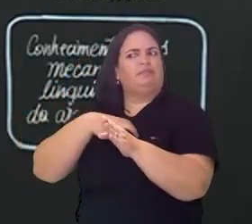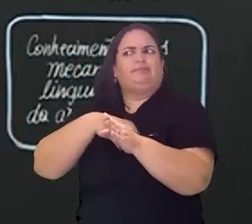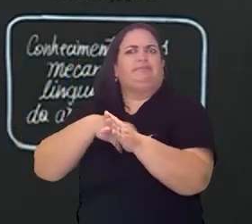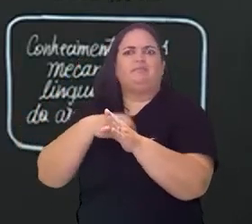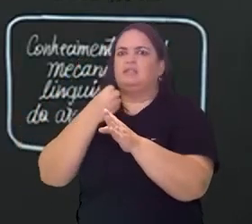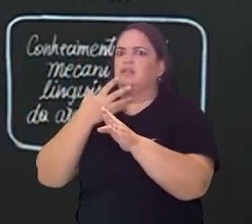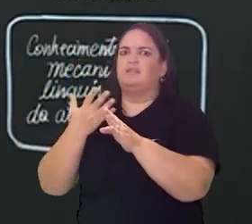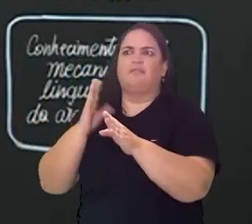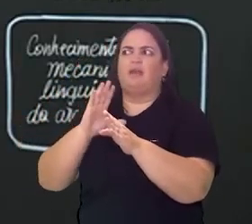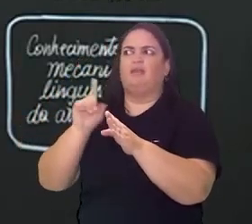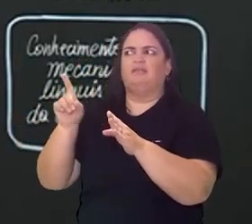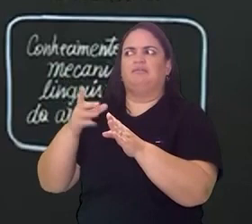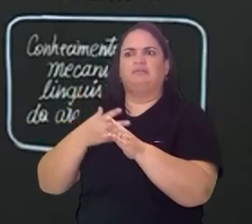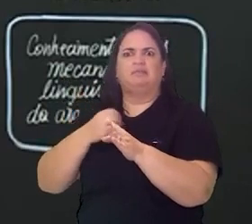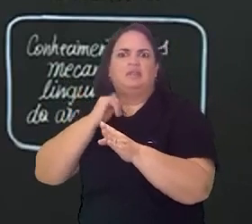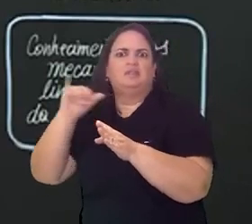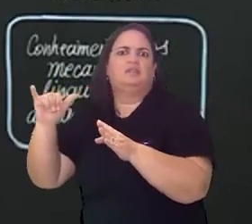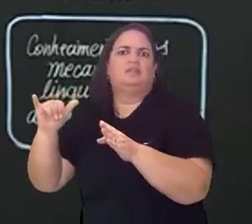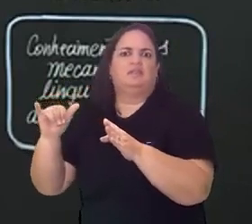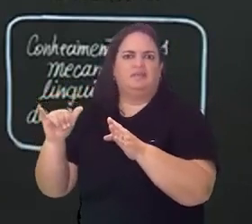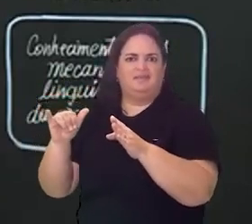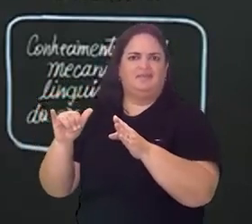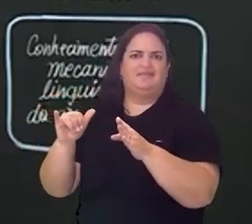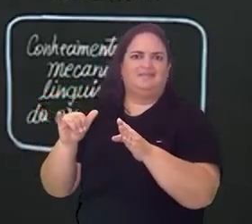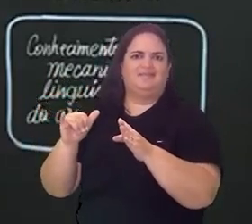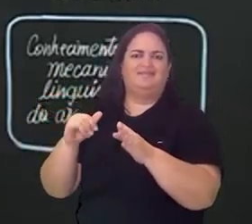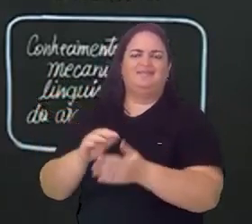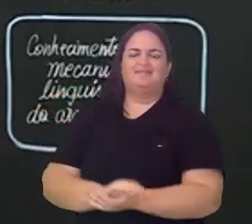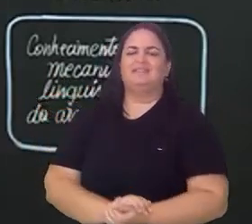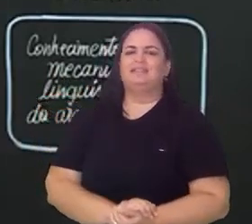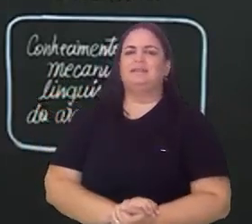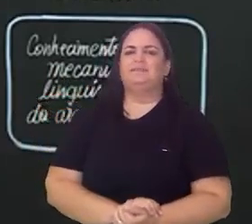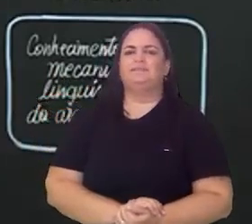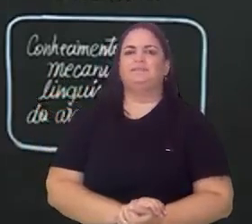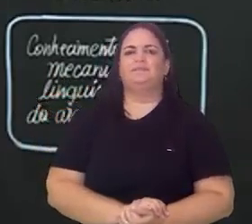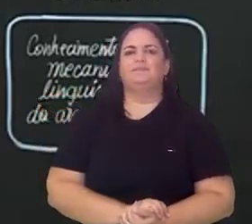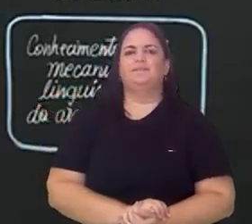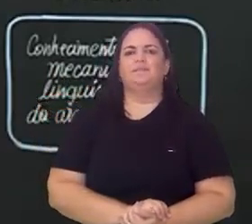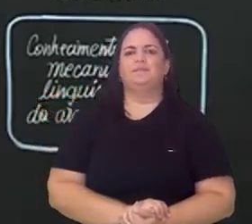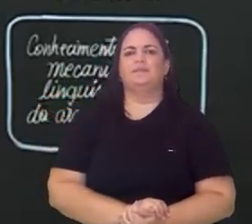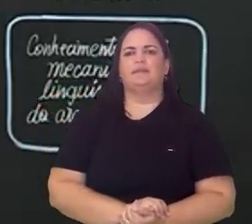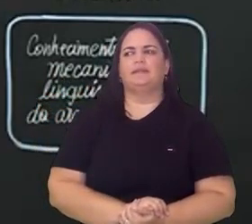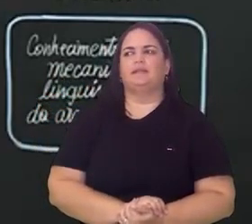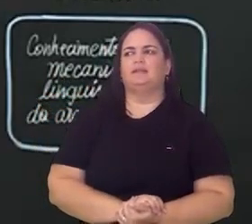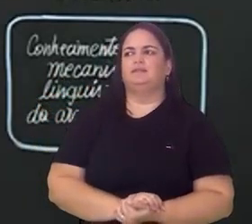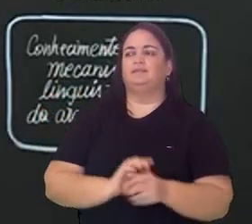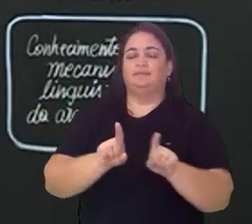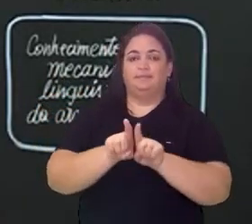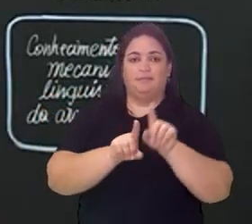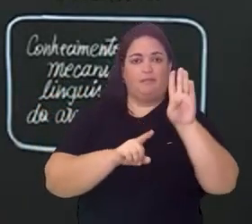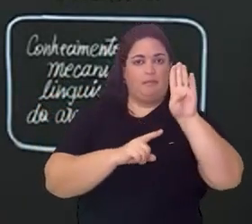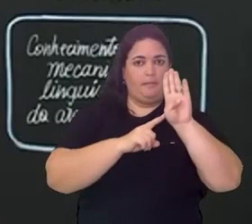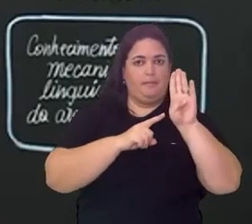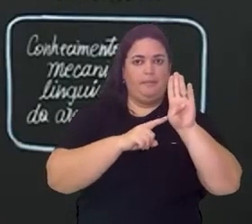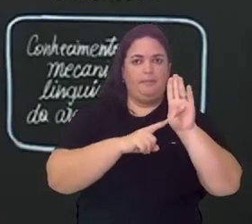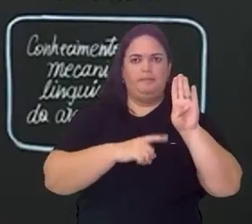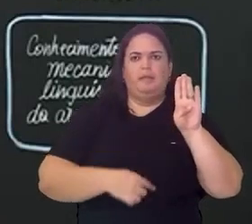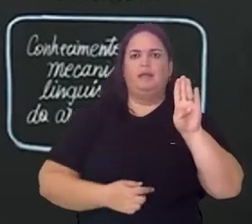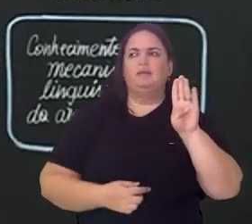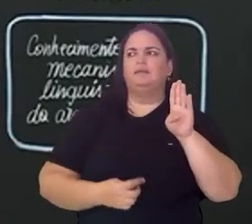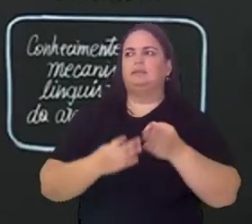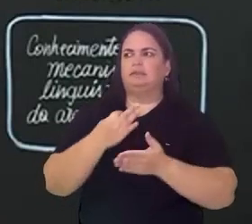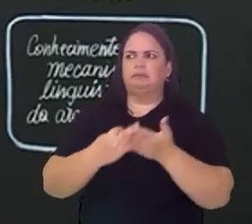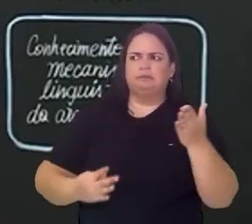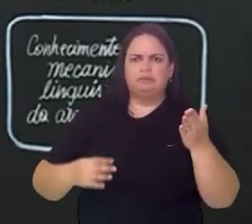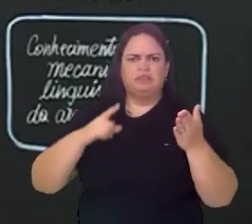dela. Por isso que a ideia aqui é de oposição, ok? Vamos pensar aqui agora num texto